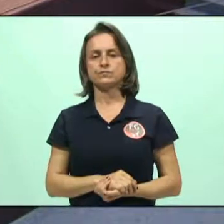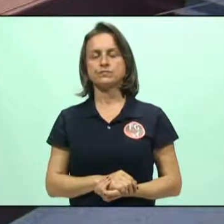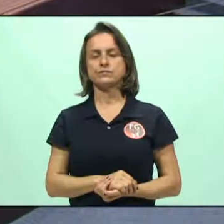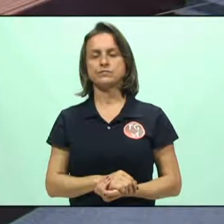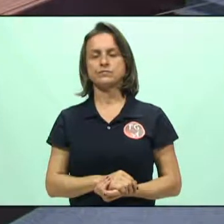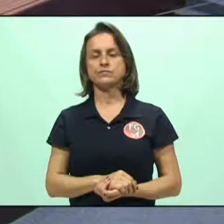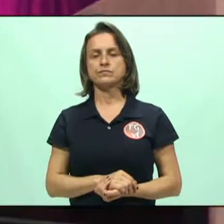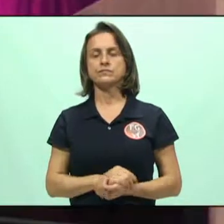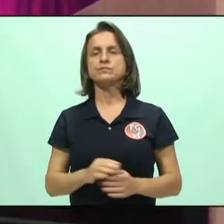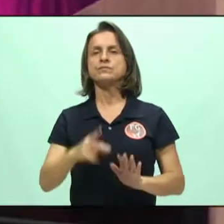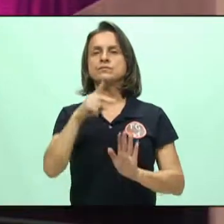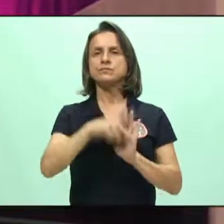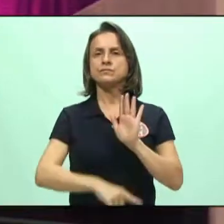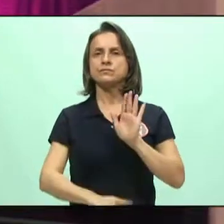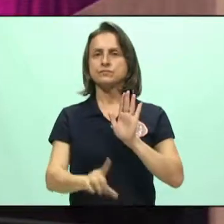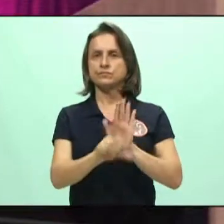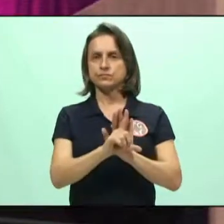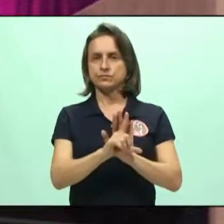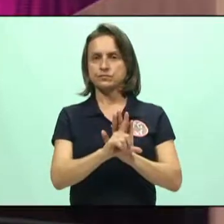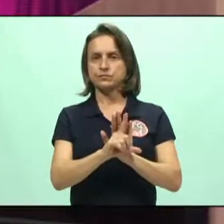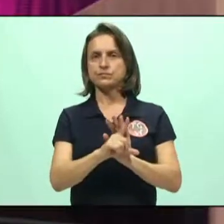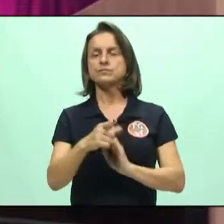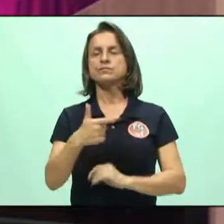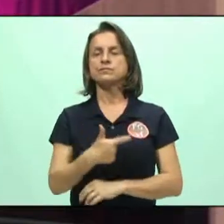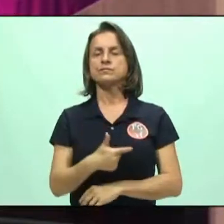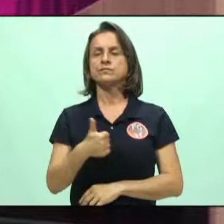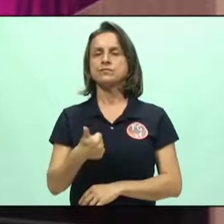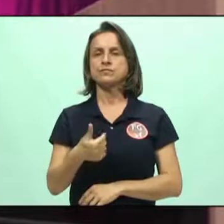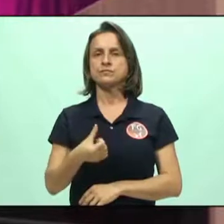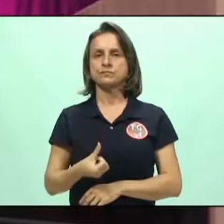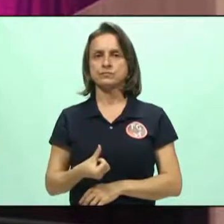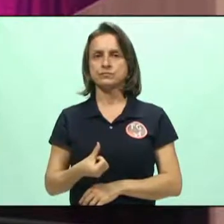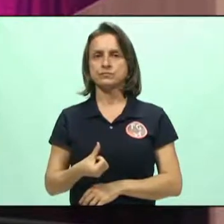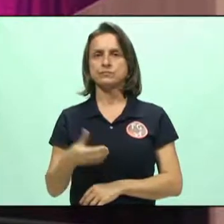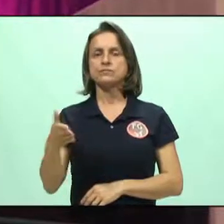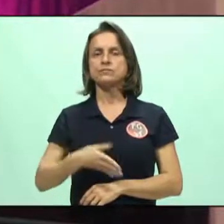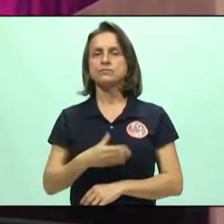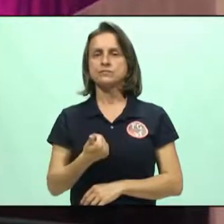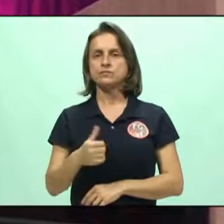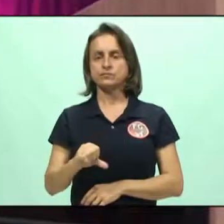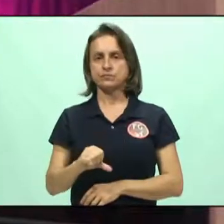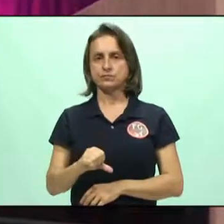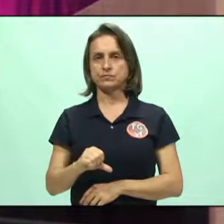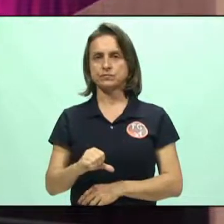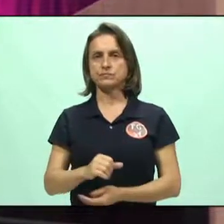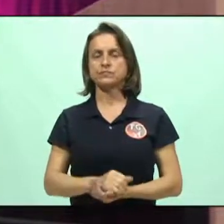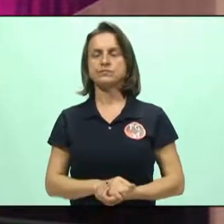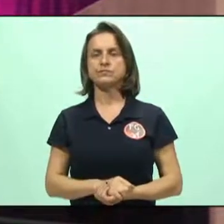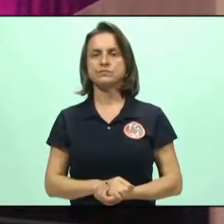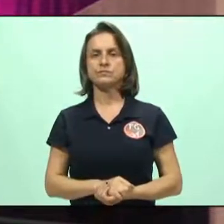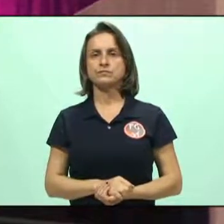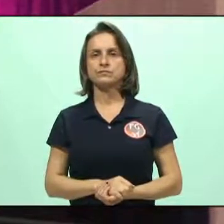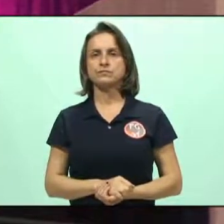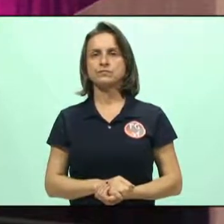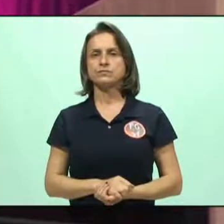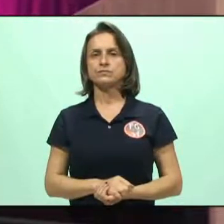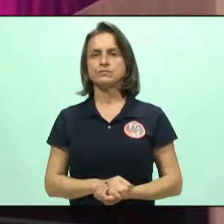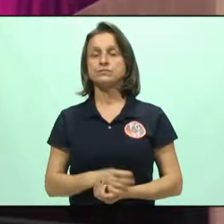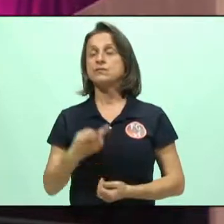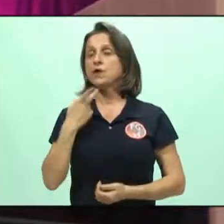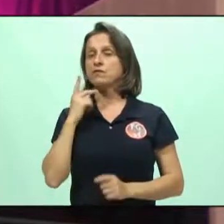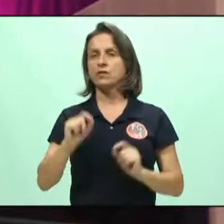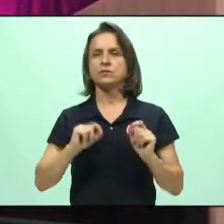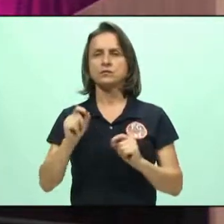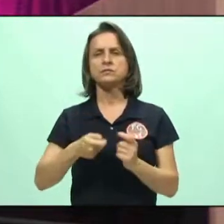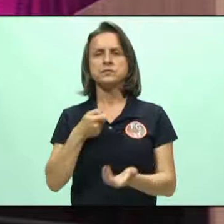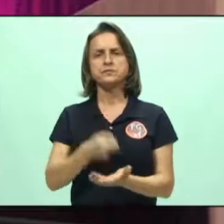projeto de lei ordinária vem 216 de 2019 que dispõe sobre a